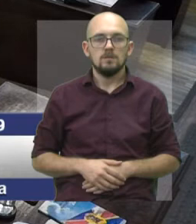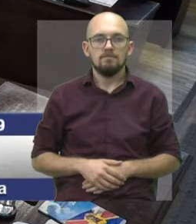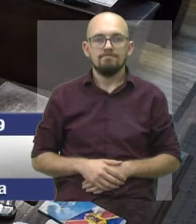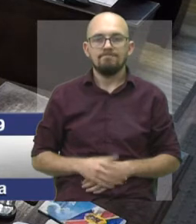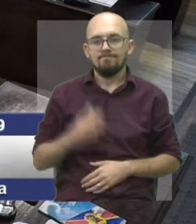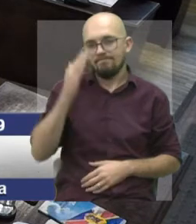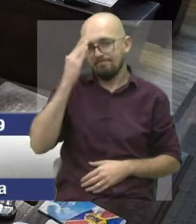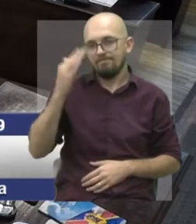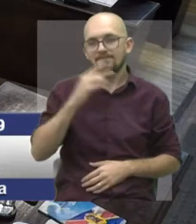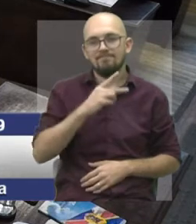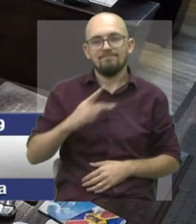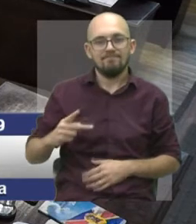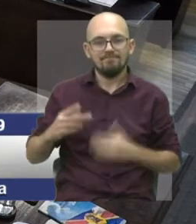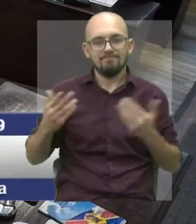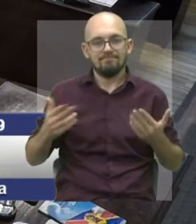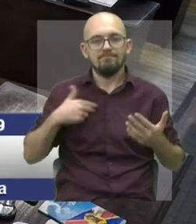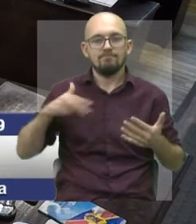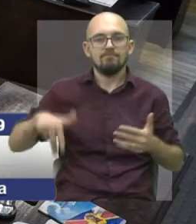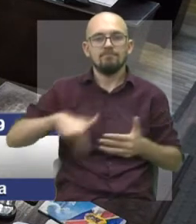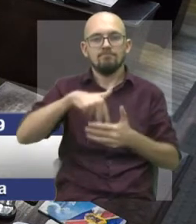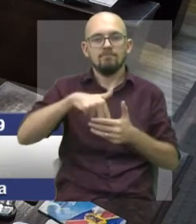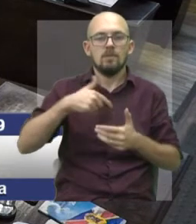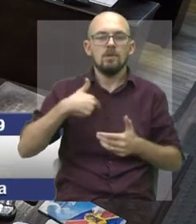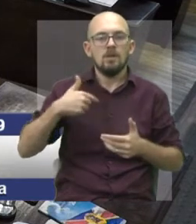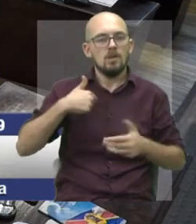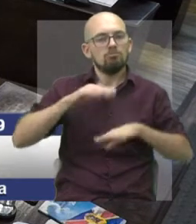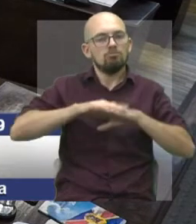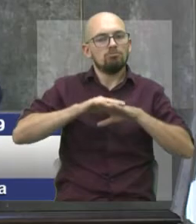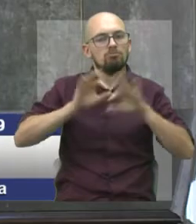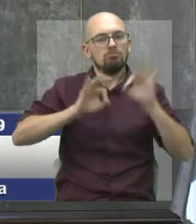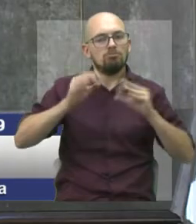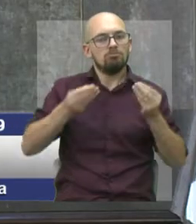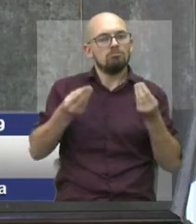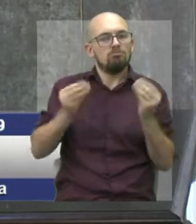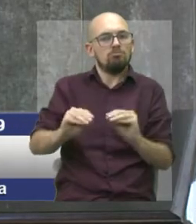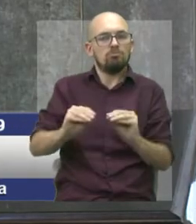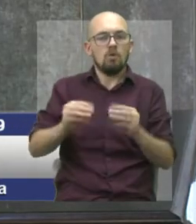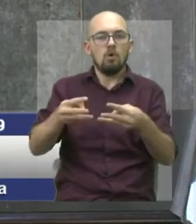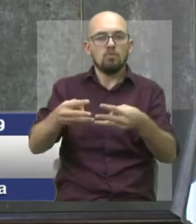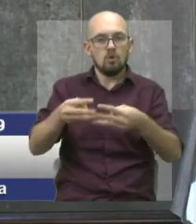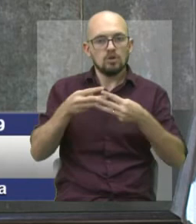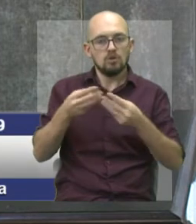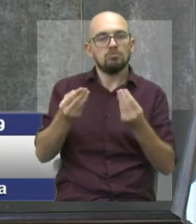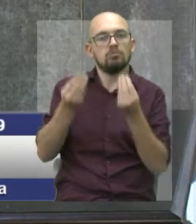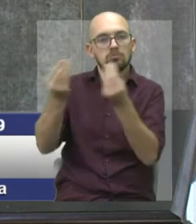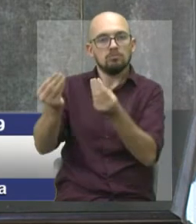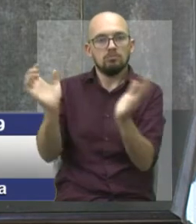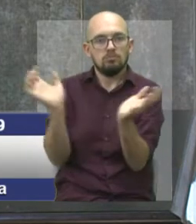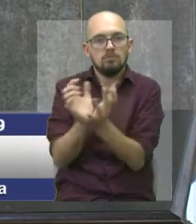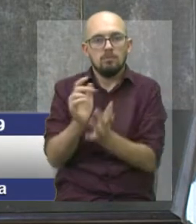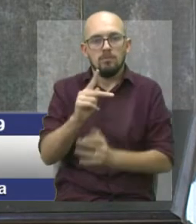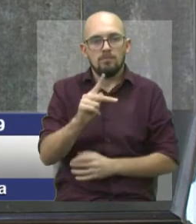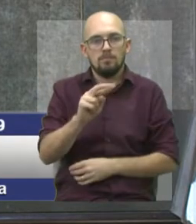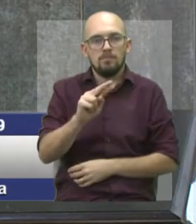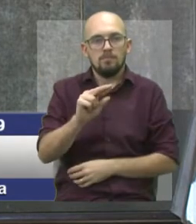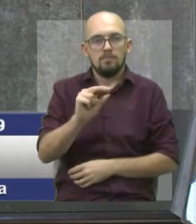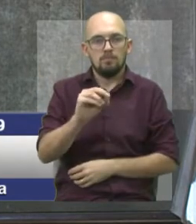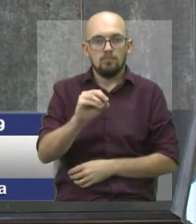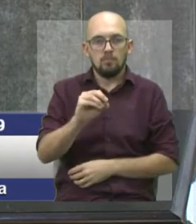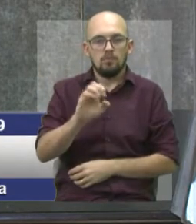Obrigado, senhor presidente. Eu fiz essa moção ao Programa Educacional de Resistência às Drogas e à